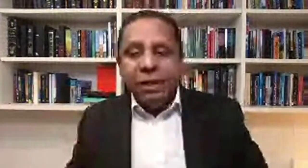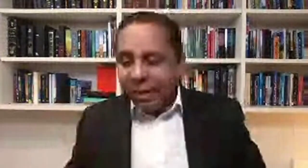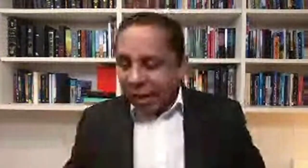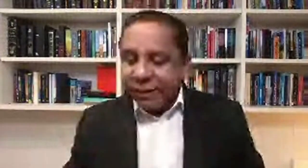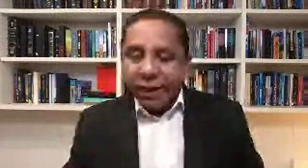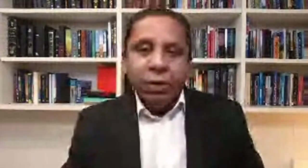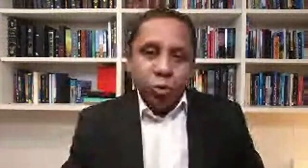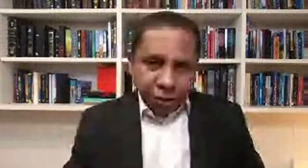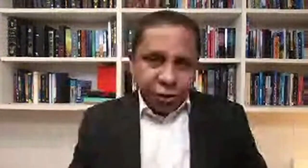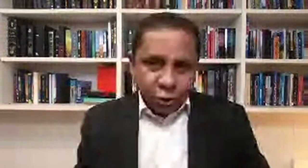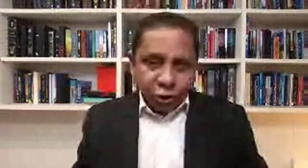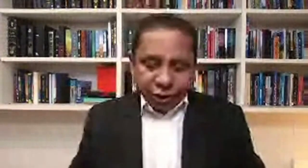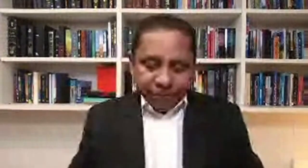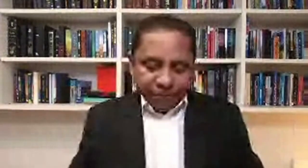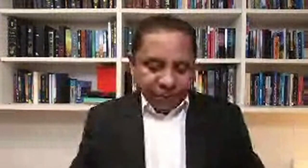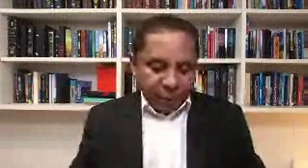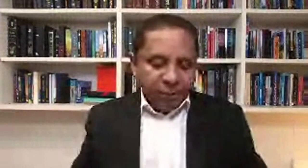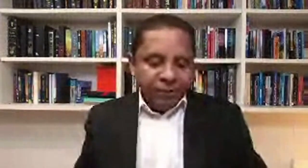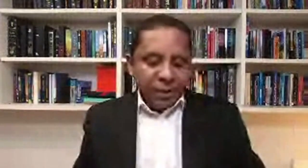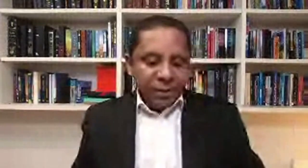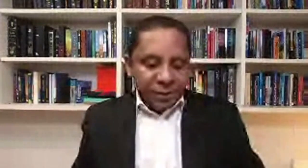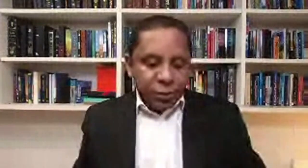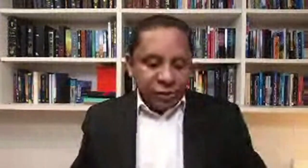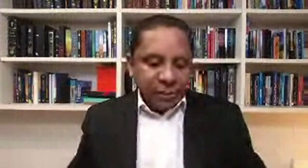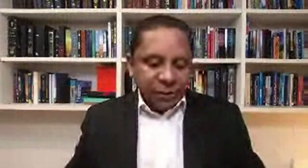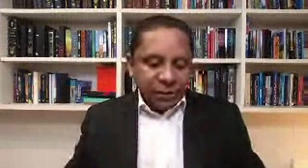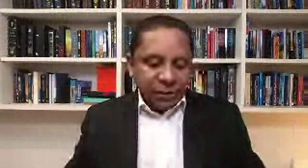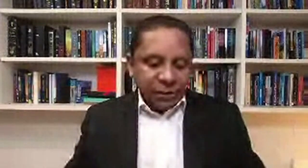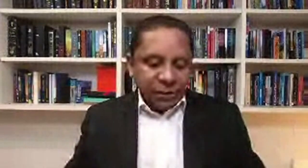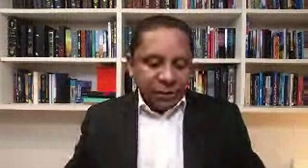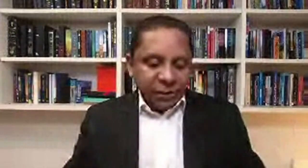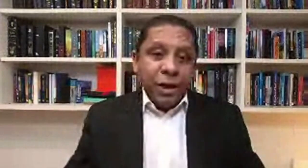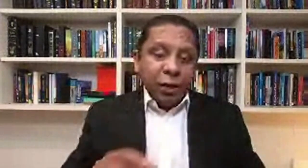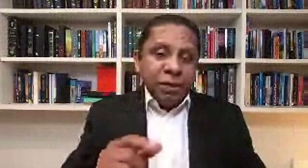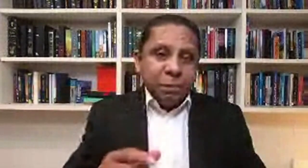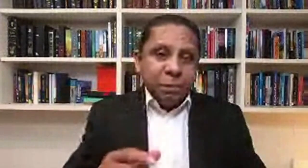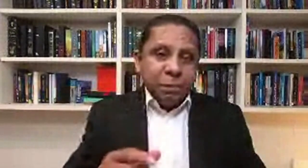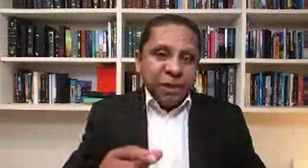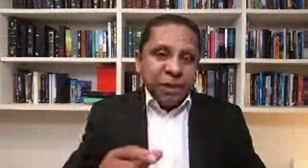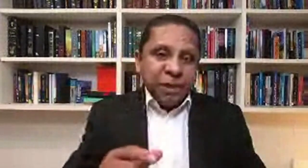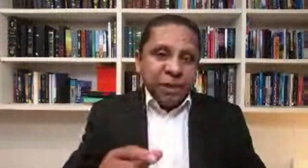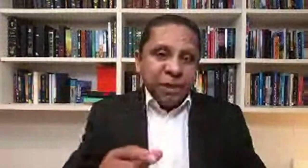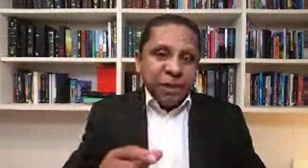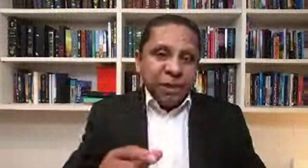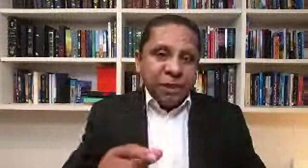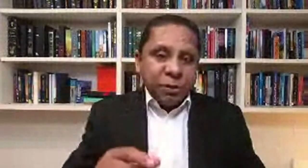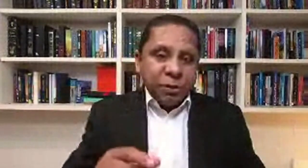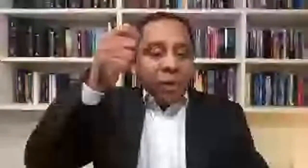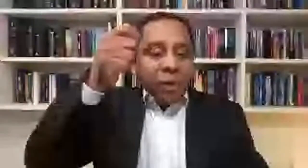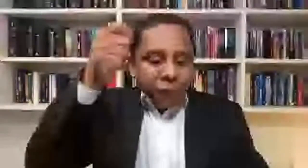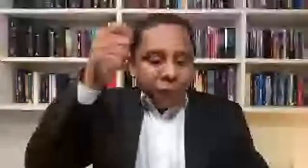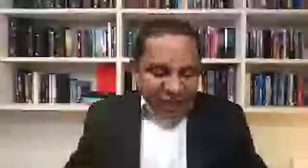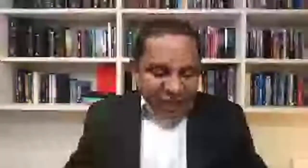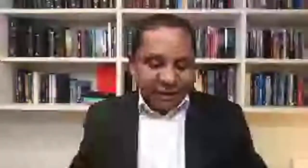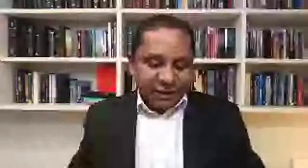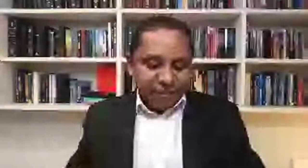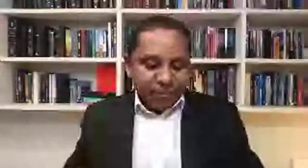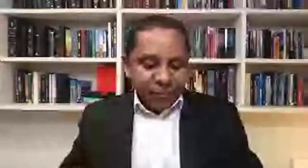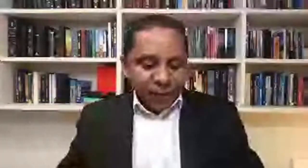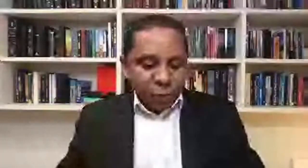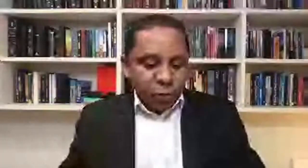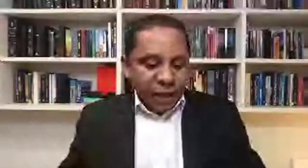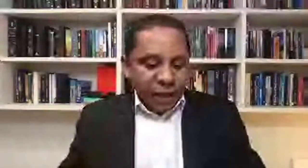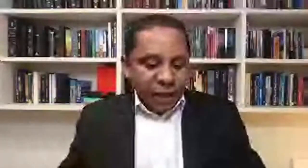E tem até os dias de hoje. Tá bom? Deus sempre teve o seu povo fiel. É uma expressão que se refere àqueles que são